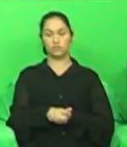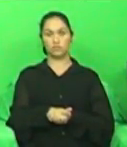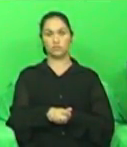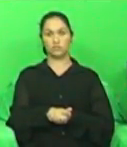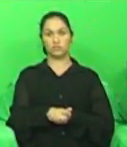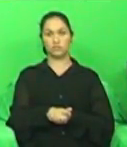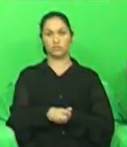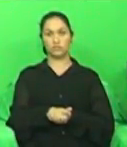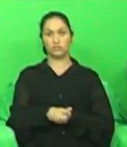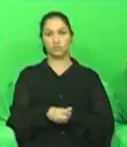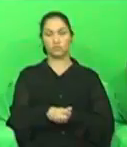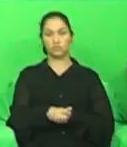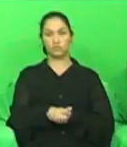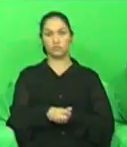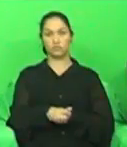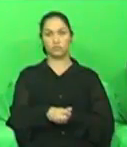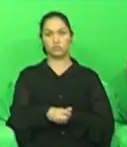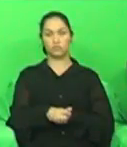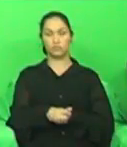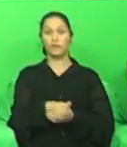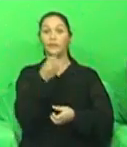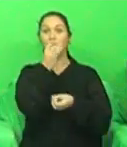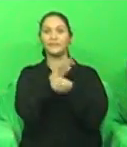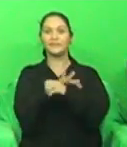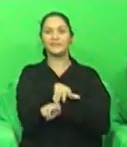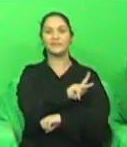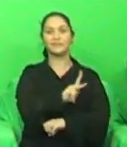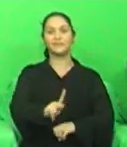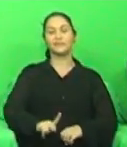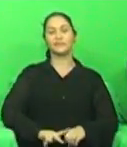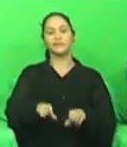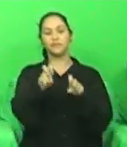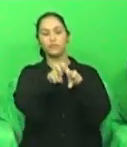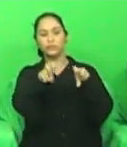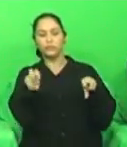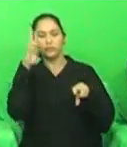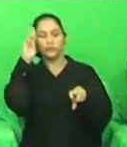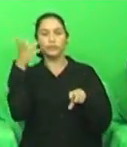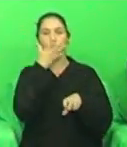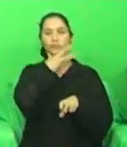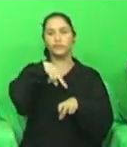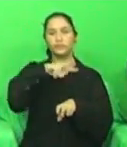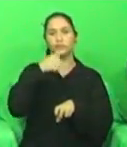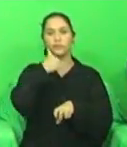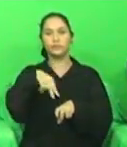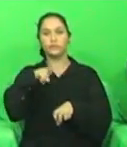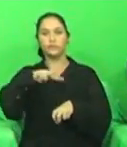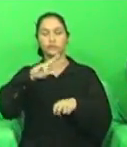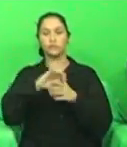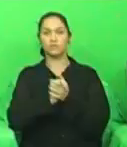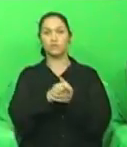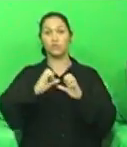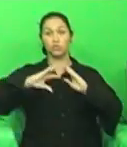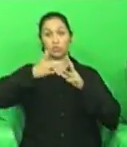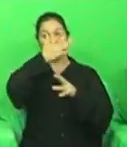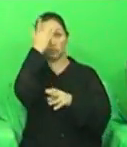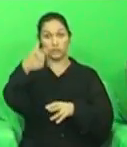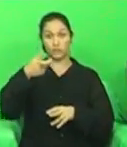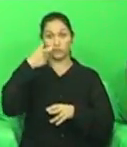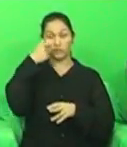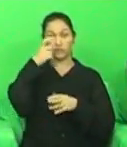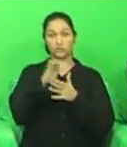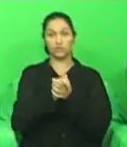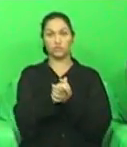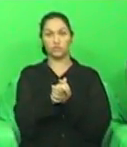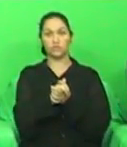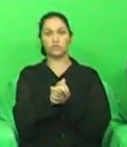minuto longo nem fora de seu presidente - a mesa vereadores vereadoras e o povo que nos assistindo da